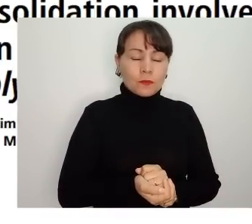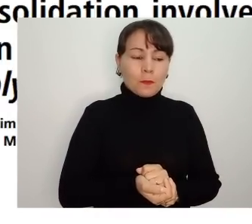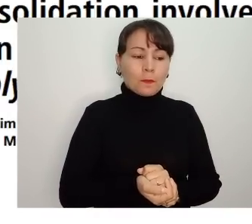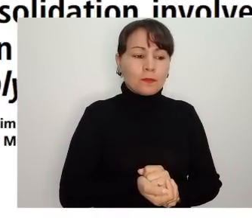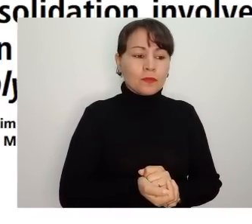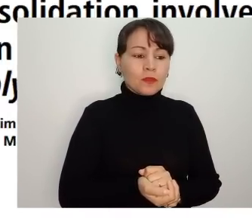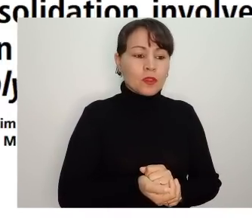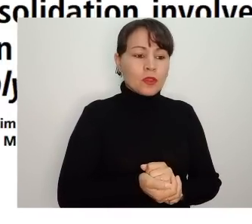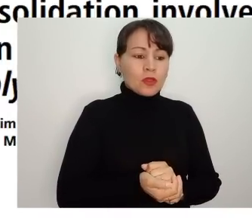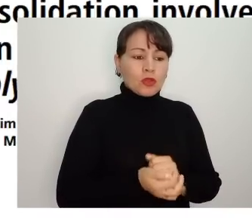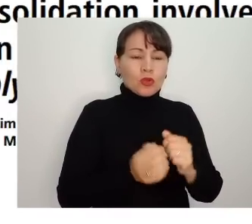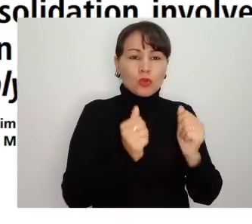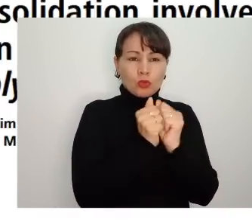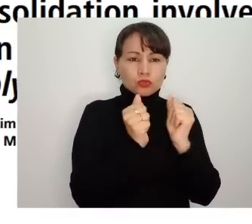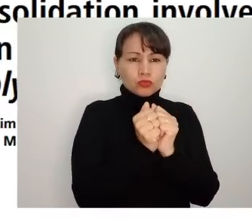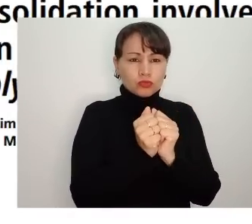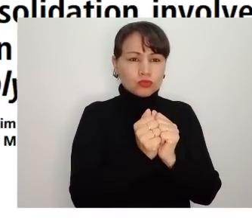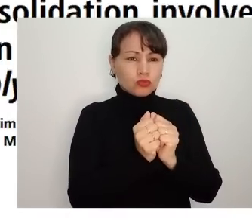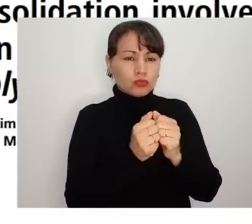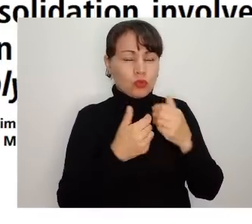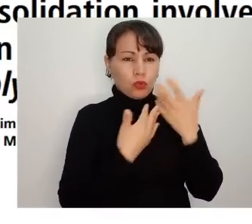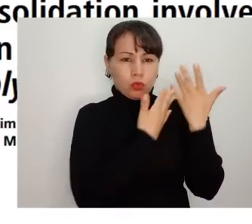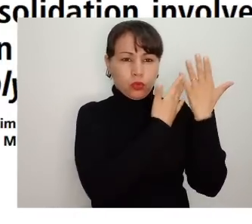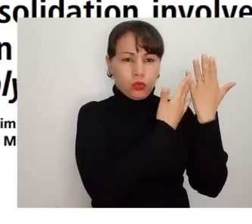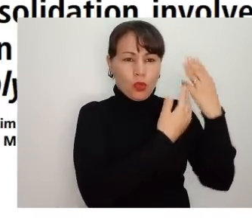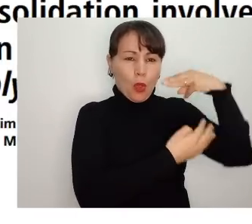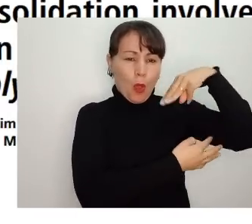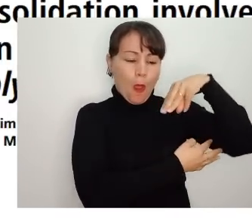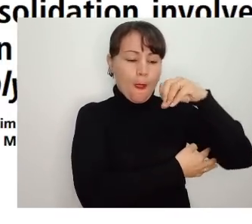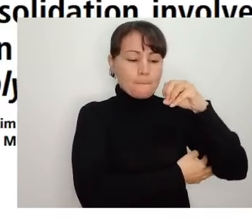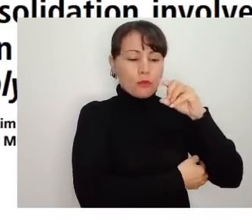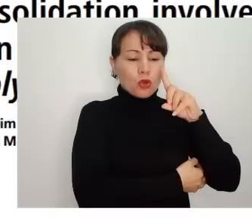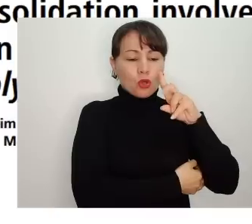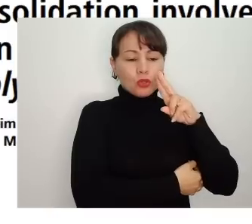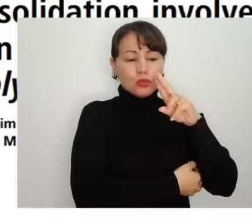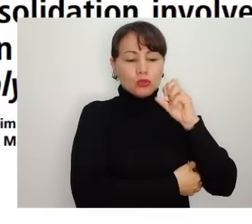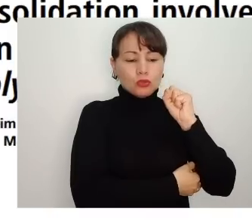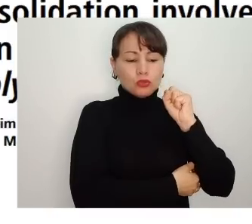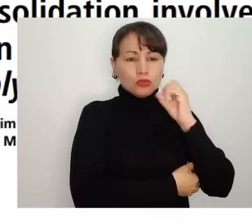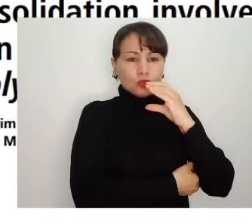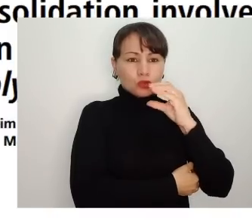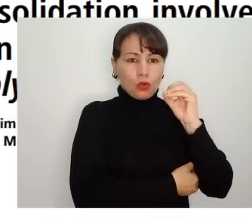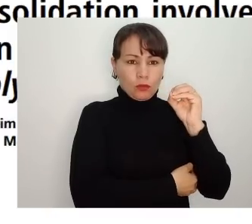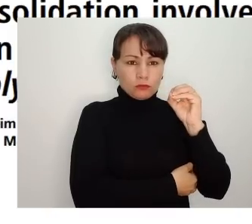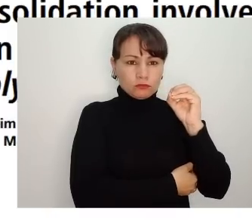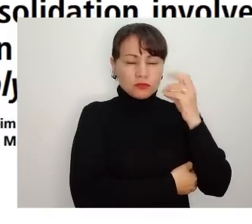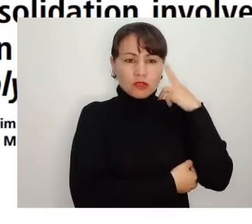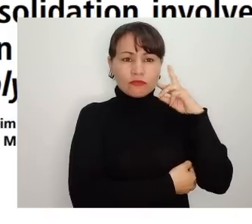com a aplísia, que é esse molusco que vocês estão vendo aqui na parte superior